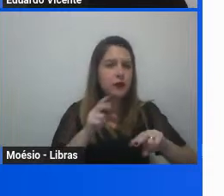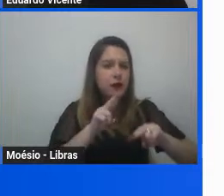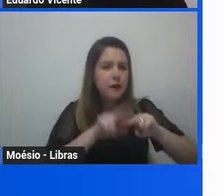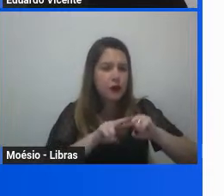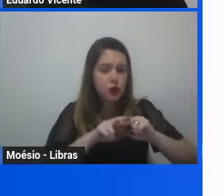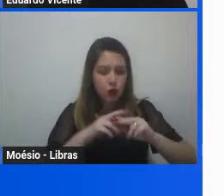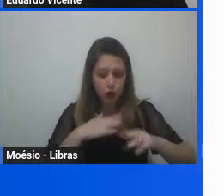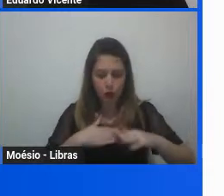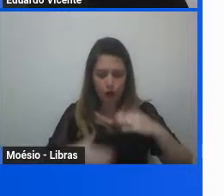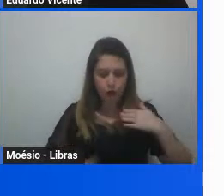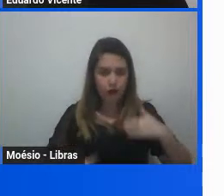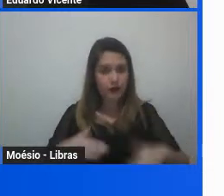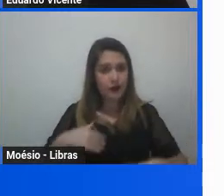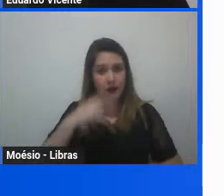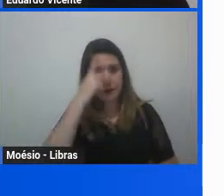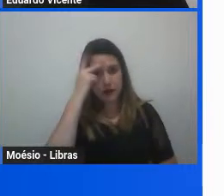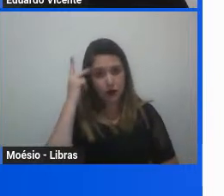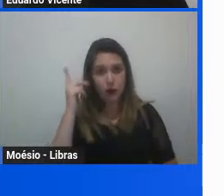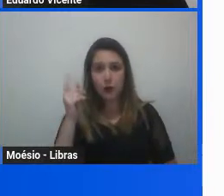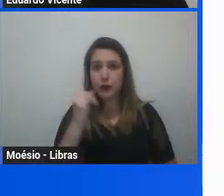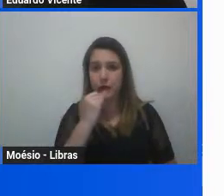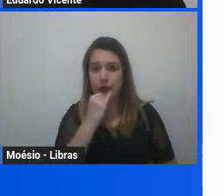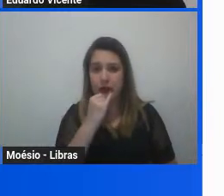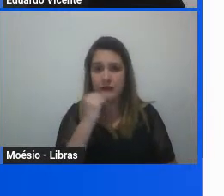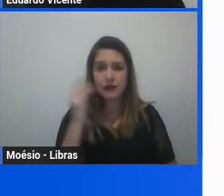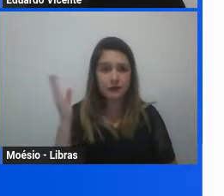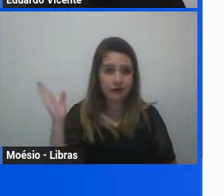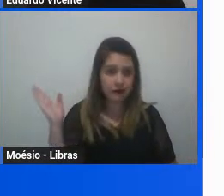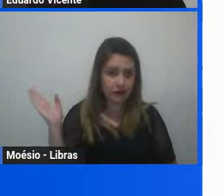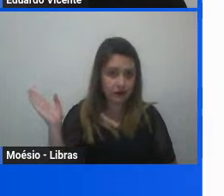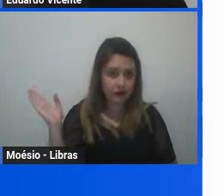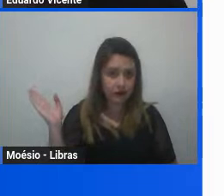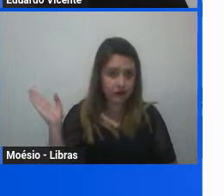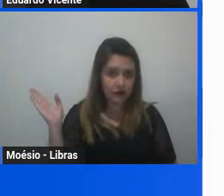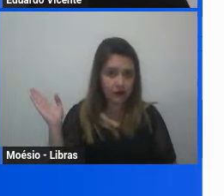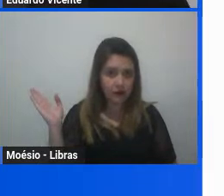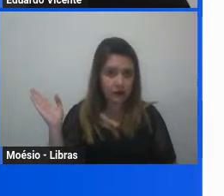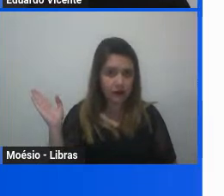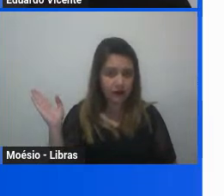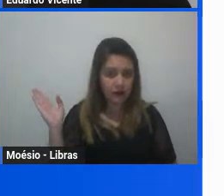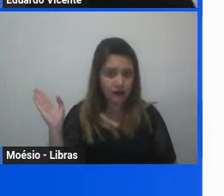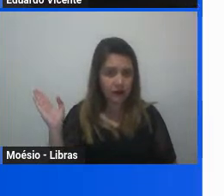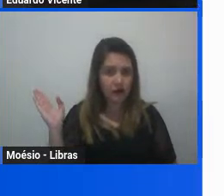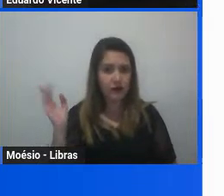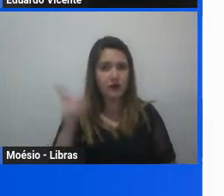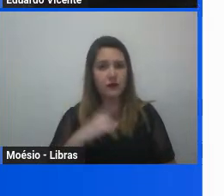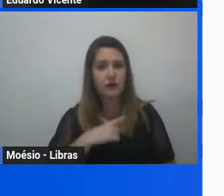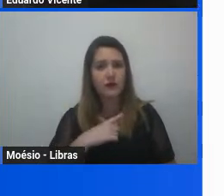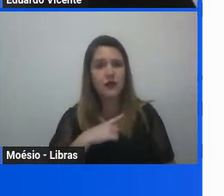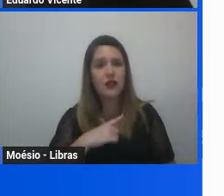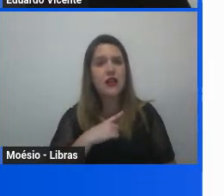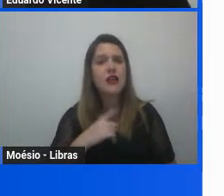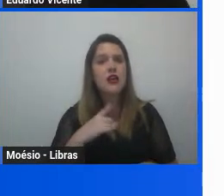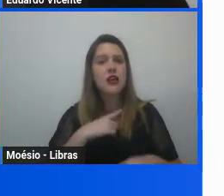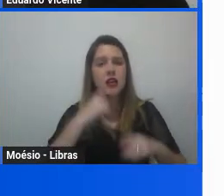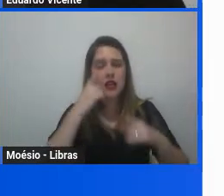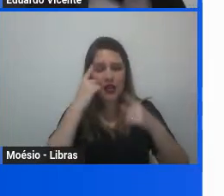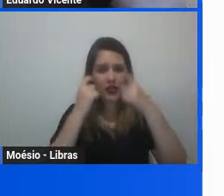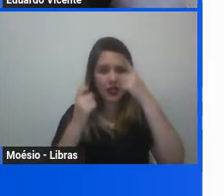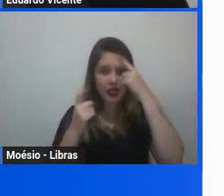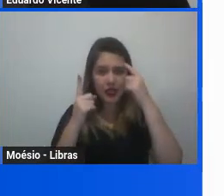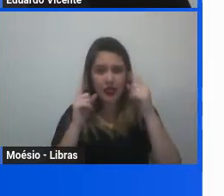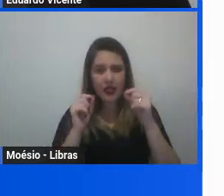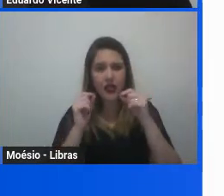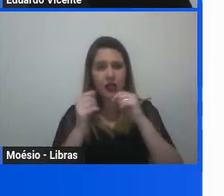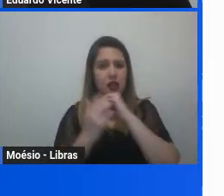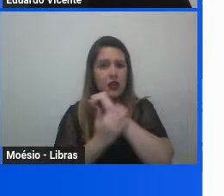da vítima. Por exemplo, nesta foto. Eu não trouxe muitas fotos. Aliás, trouxe pouquíssimas, porque a ideia não é mostrar